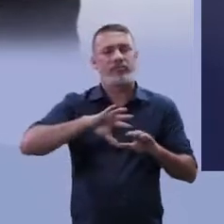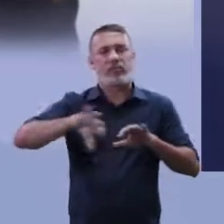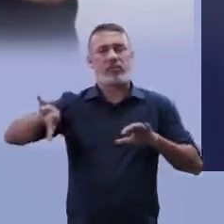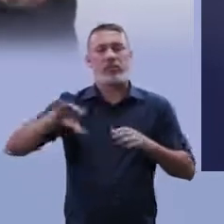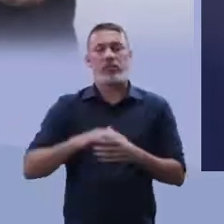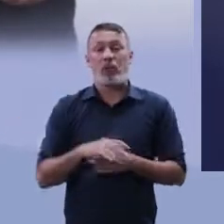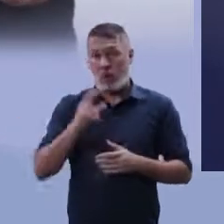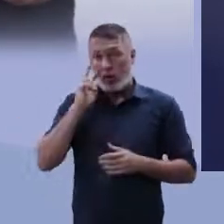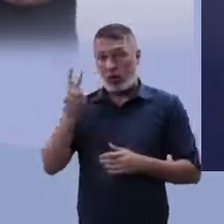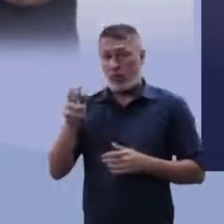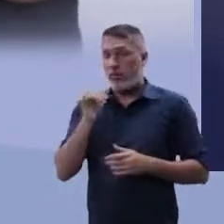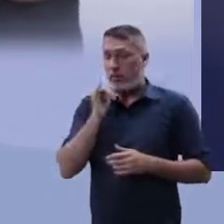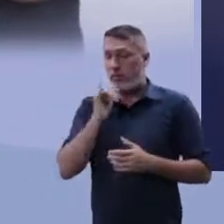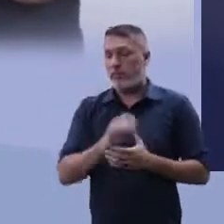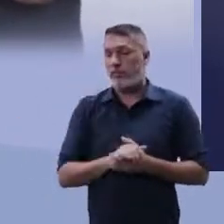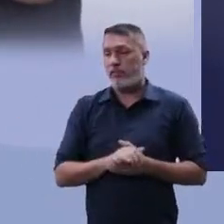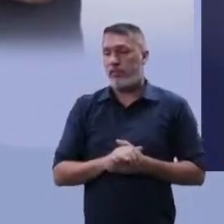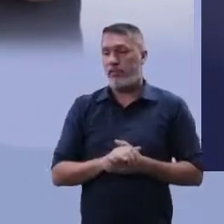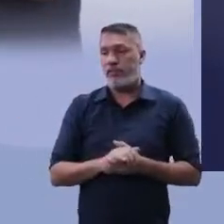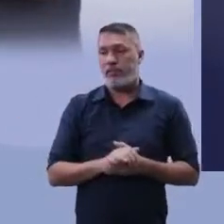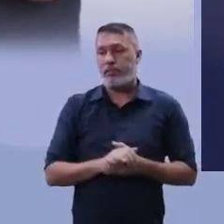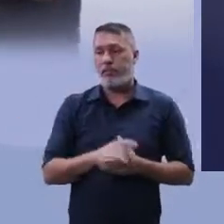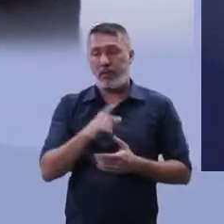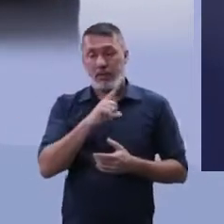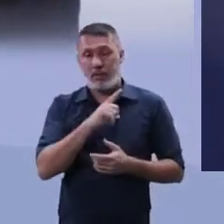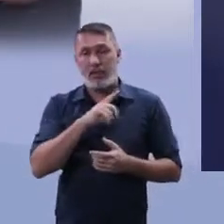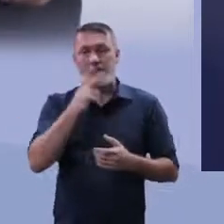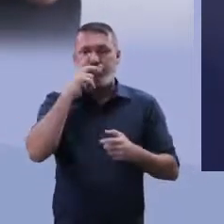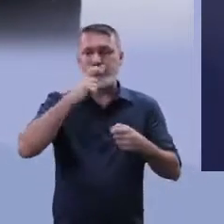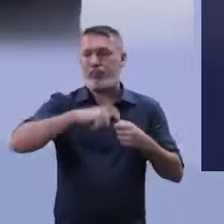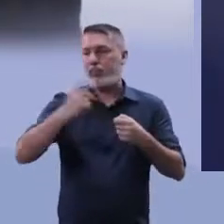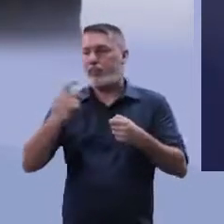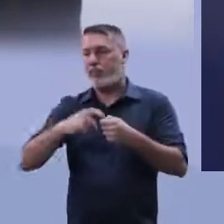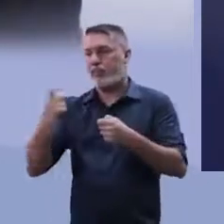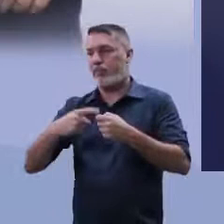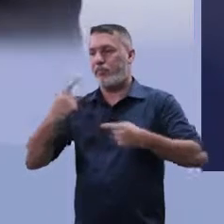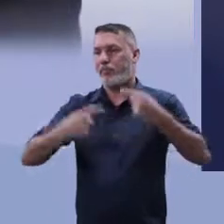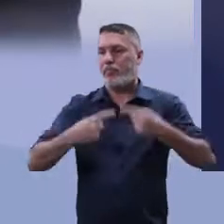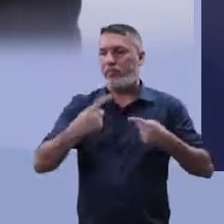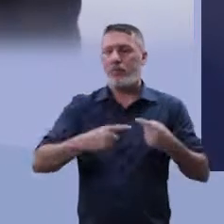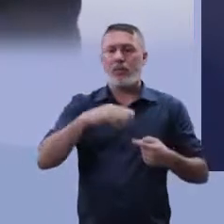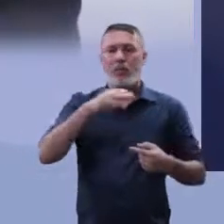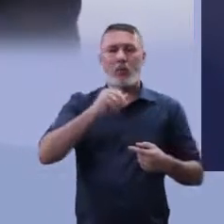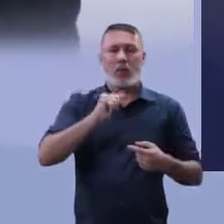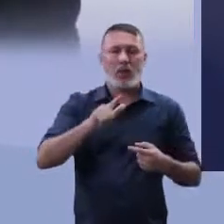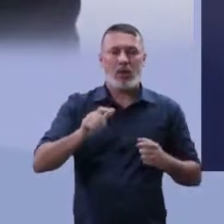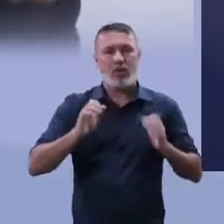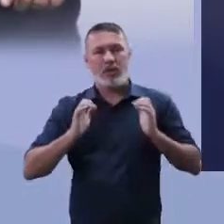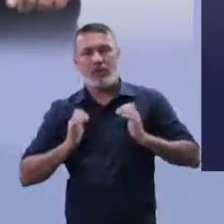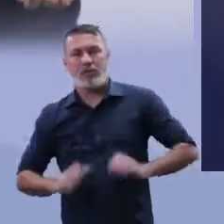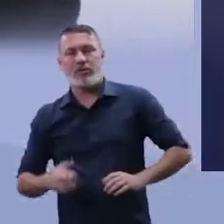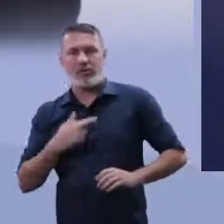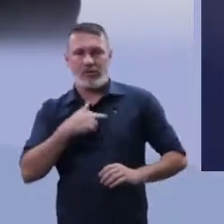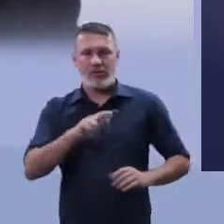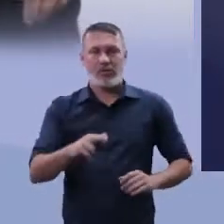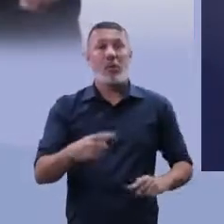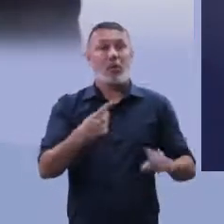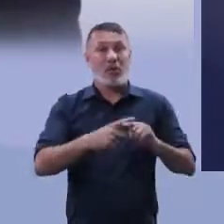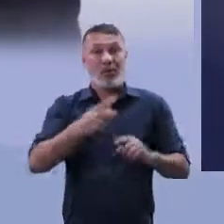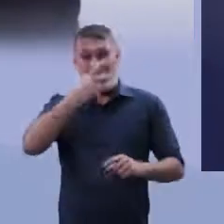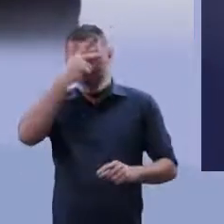áreas que possam afetar o resultado. Então, vejam só, ele diz o seguinte: um rei, um príncipe tem que se mostrar